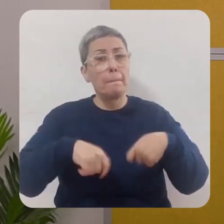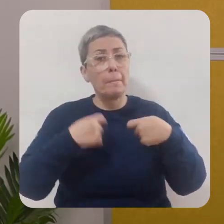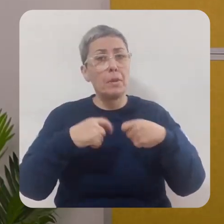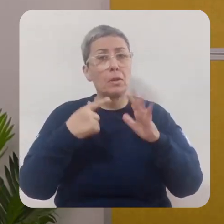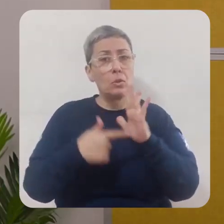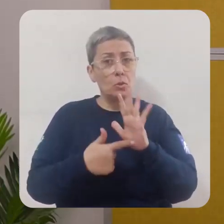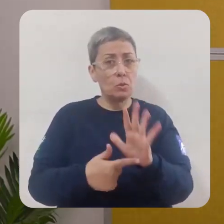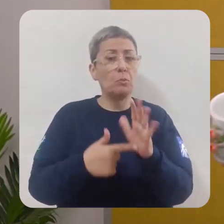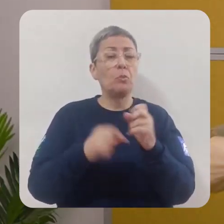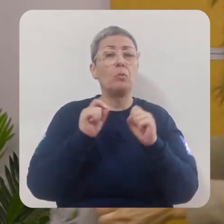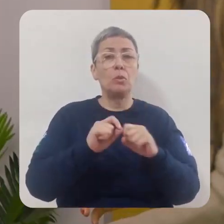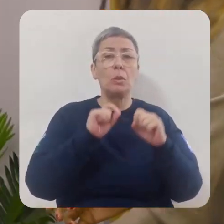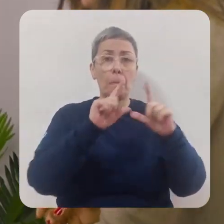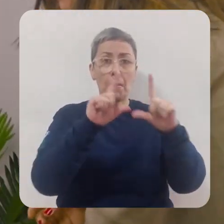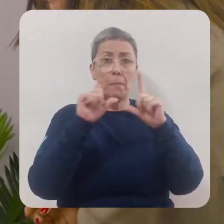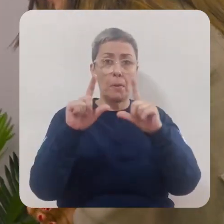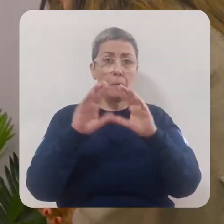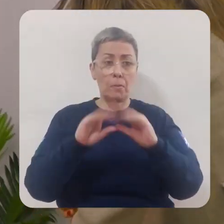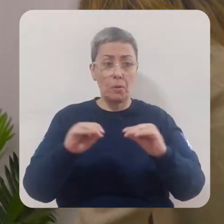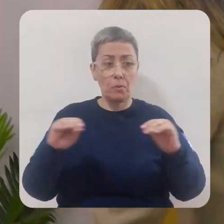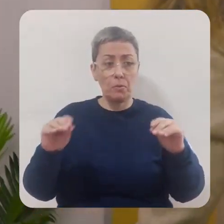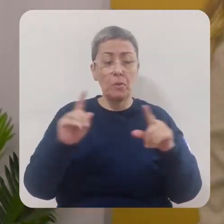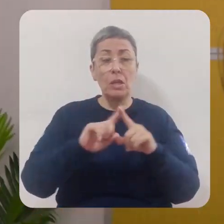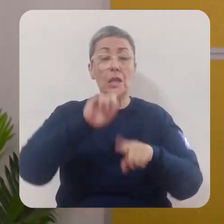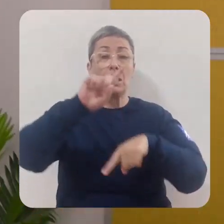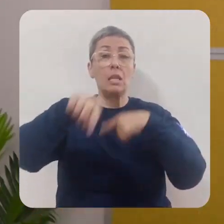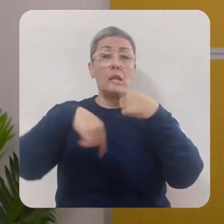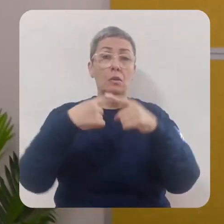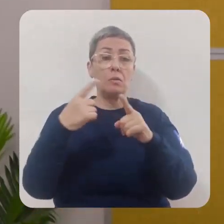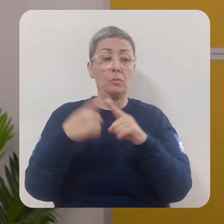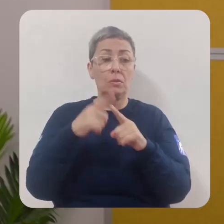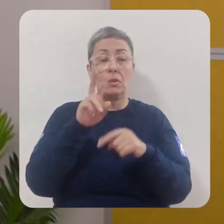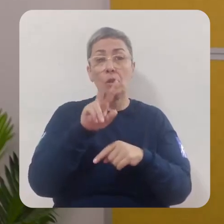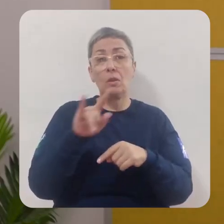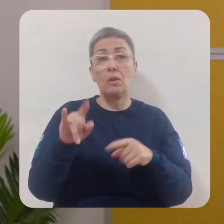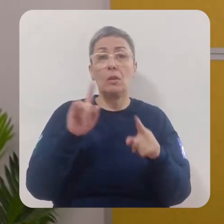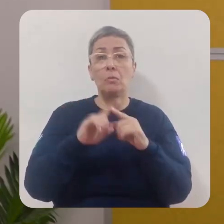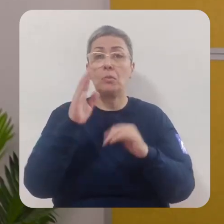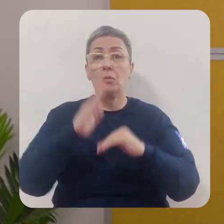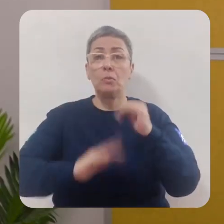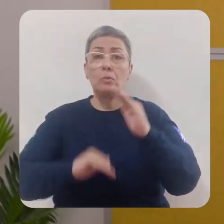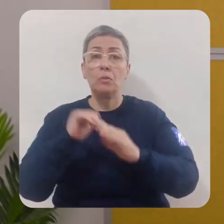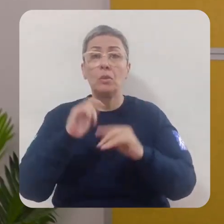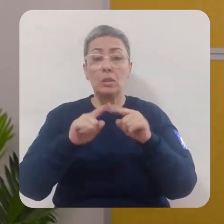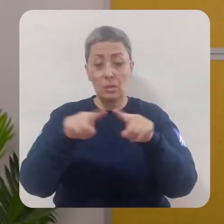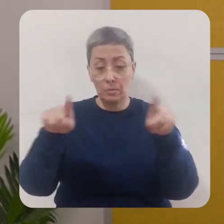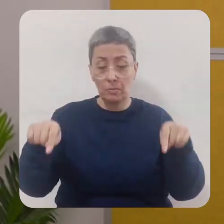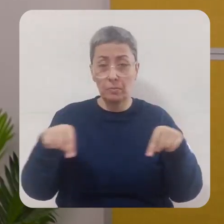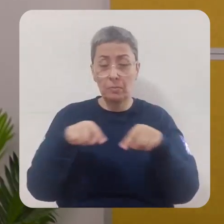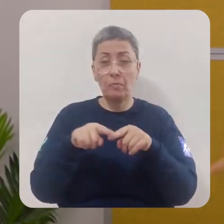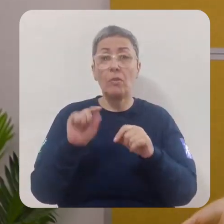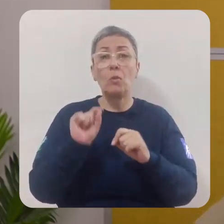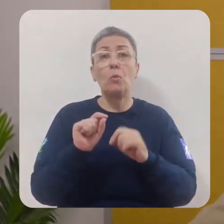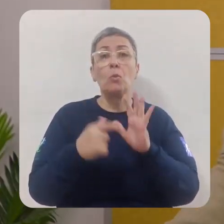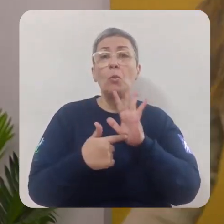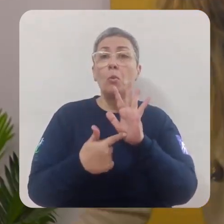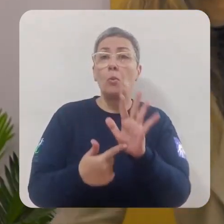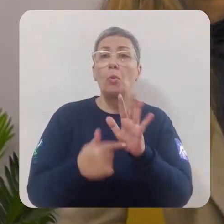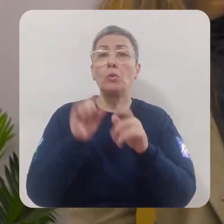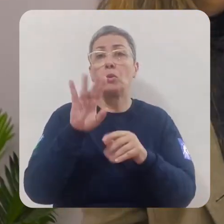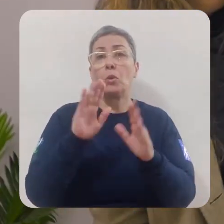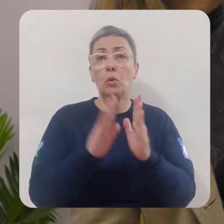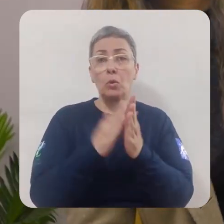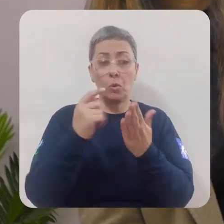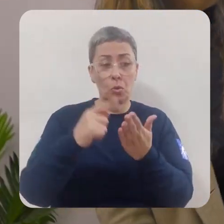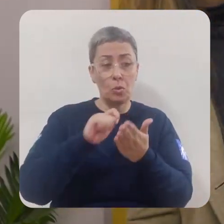a gente precisa trazer essas imagens concretas. Depois, nós teremos uma atividade em sala. Então, eu